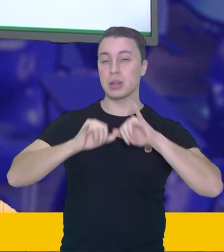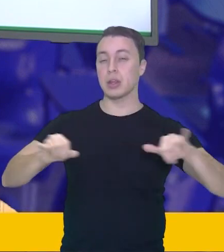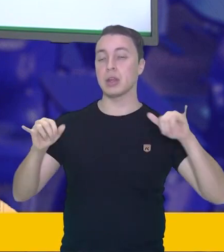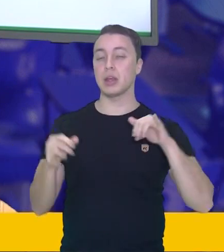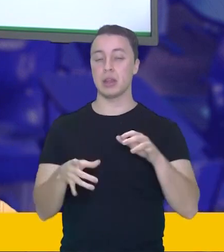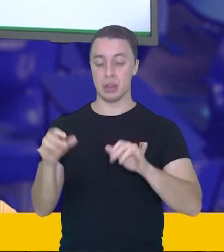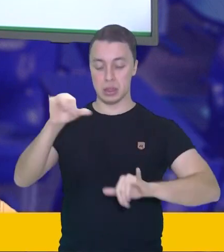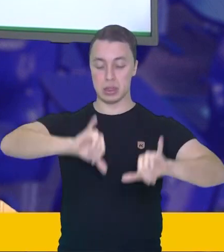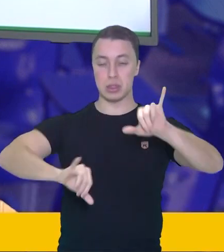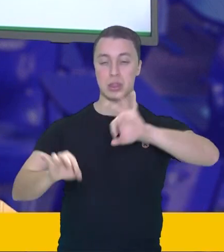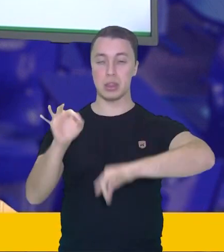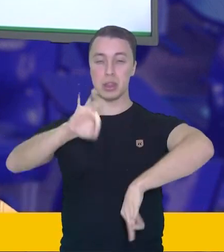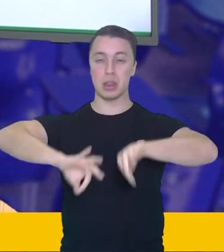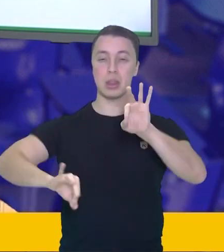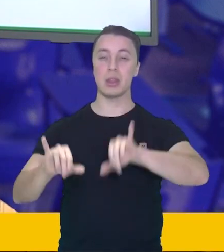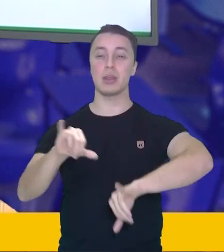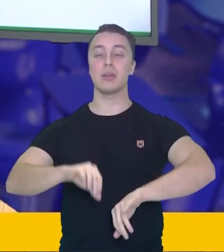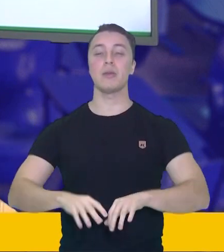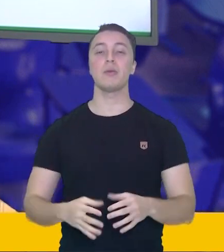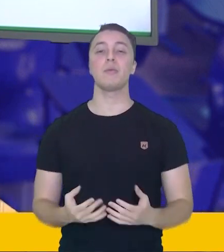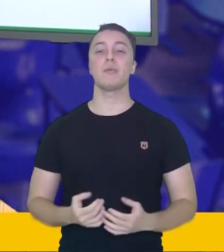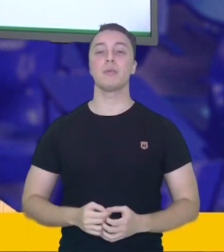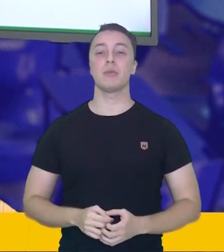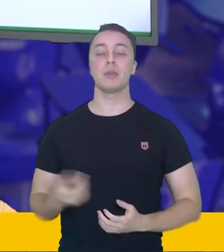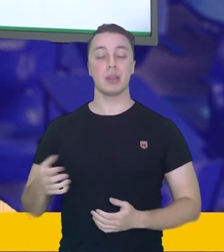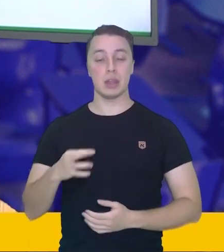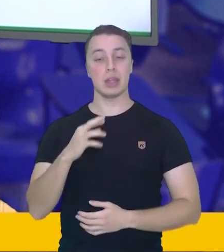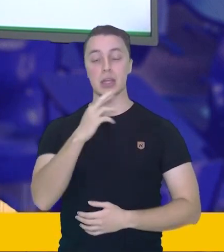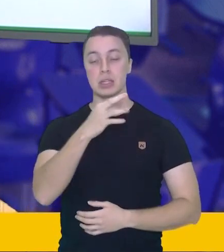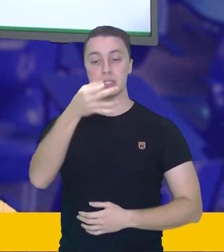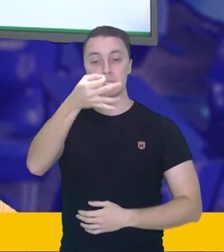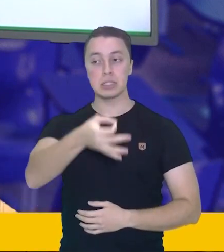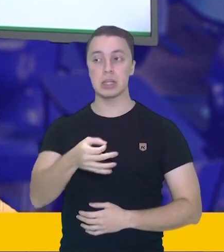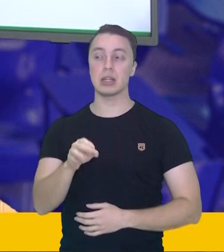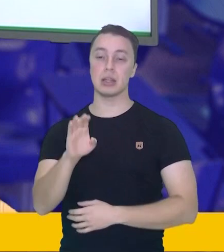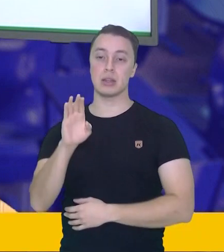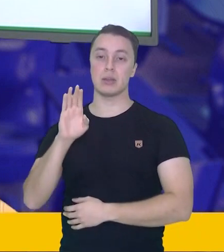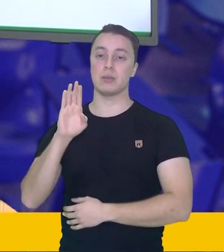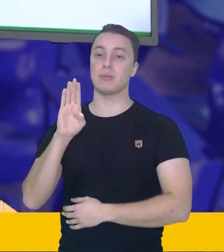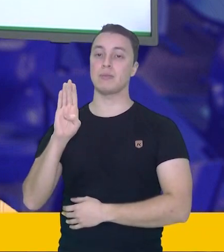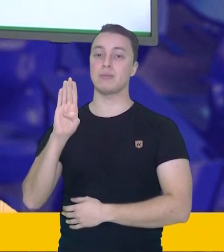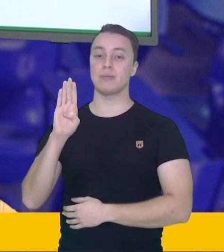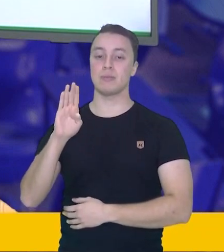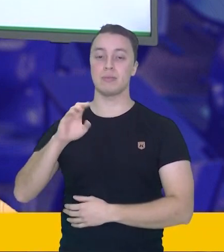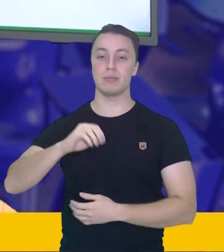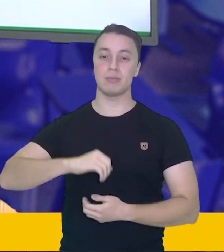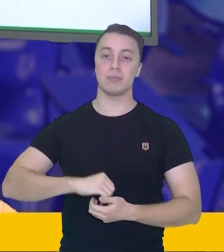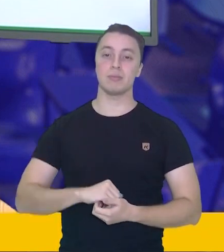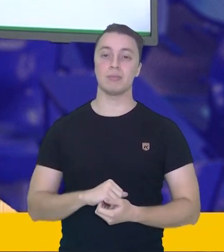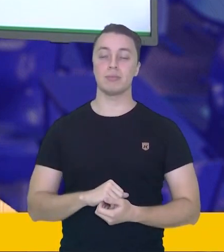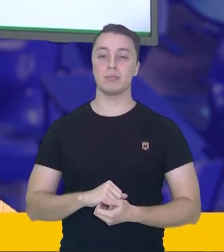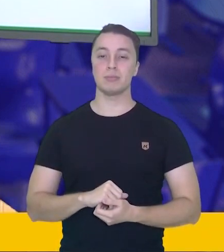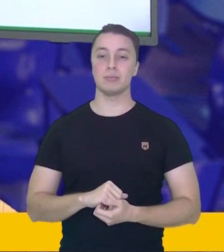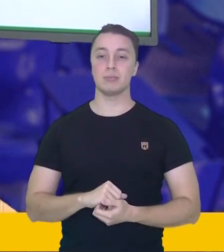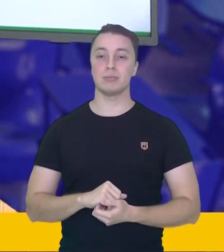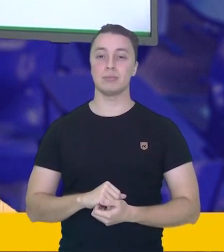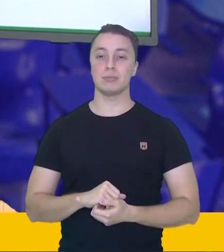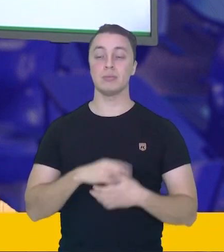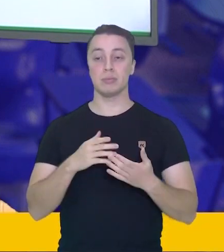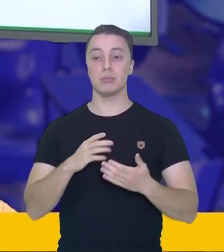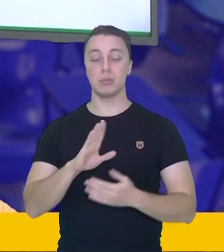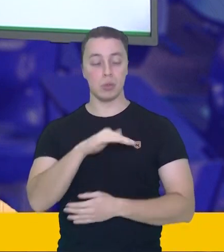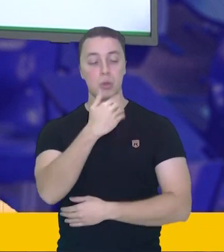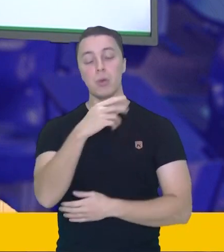A resposta correta seria a letra B, transmitir um ensinamento. A